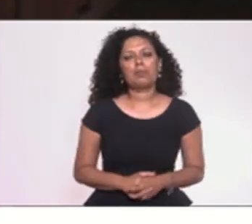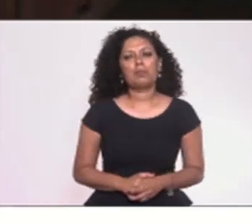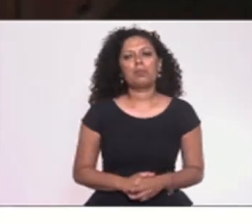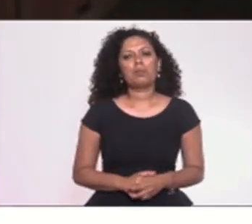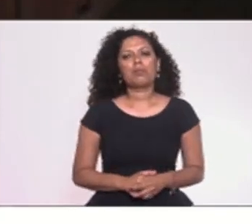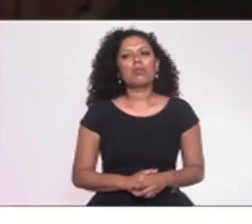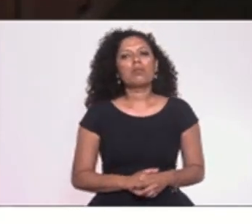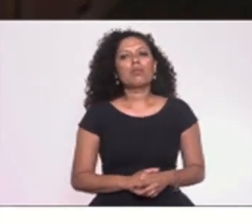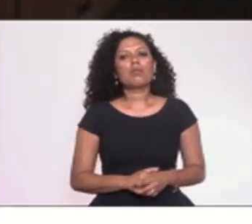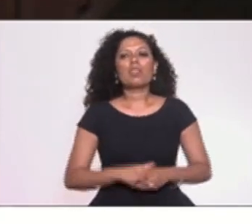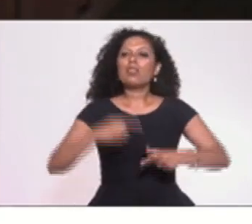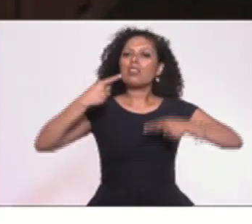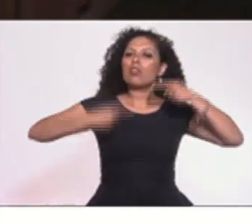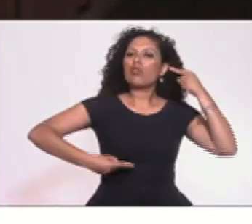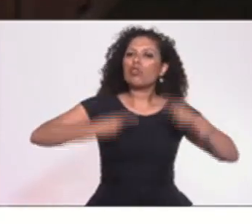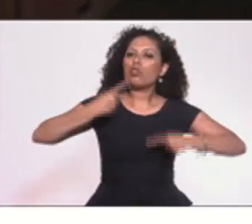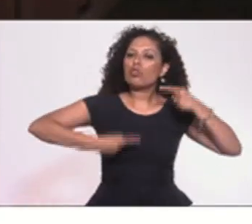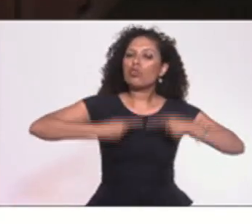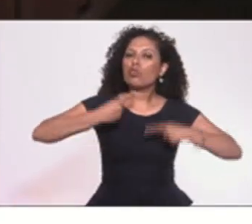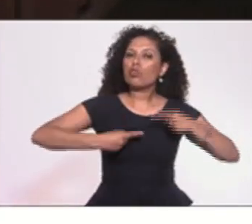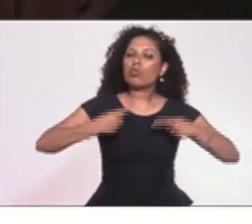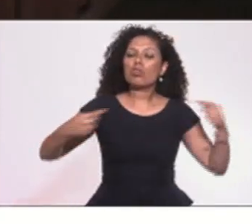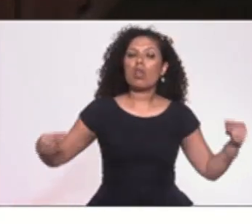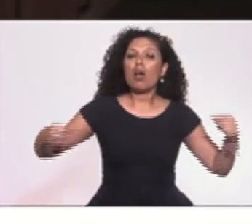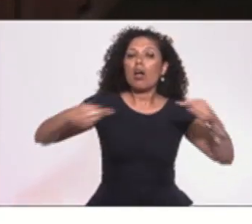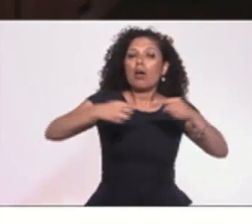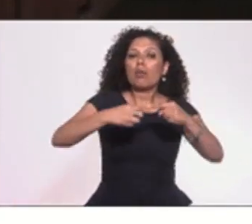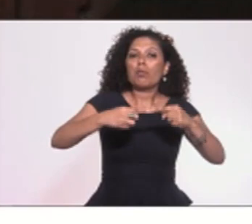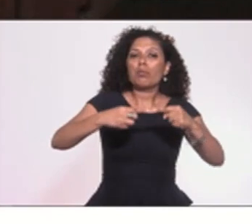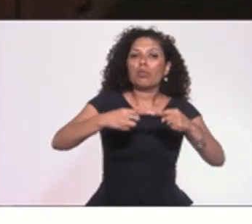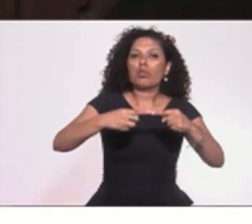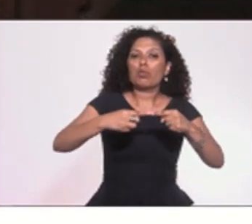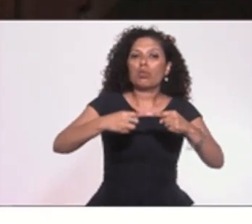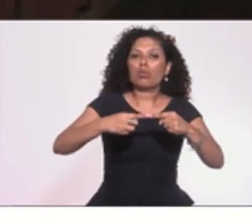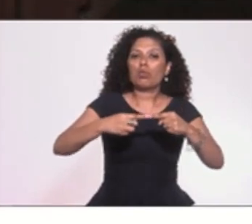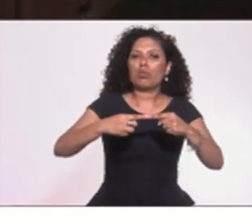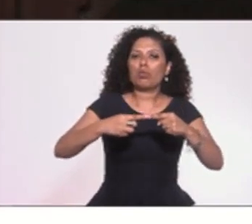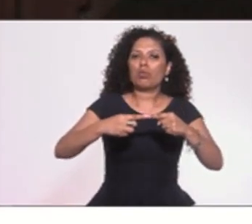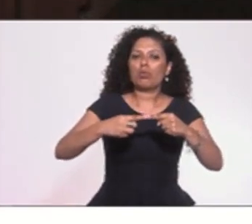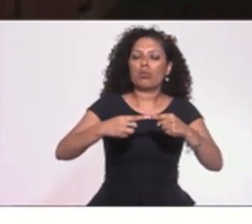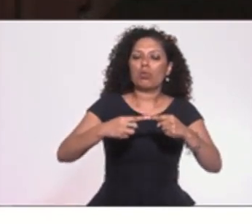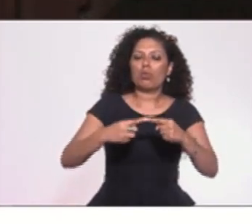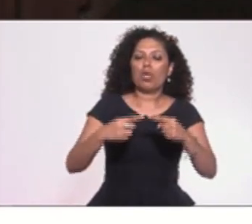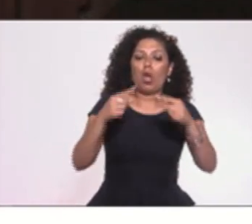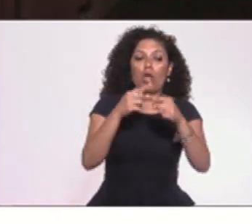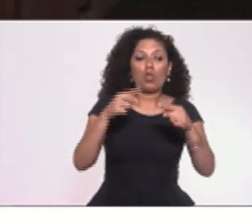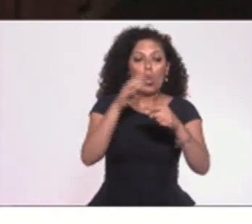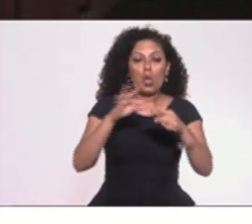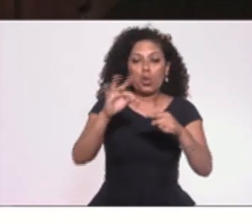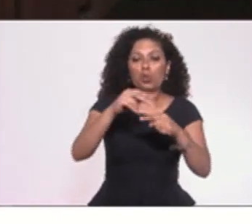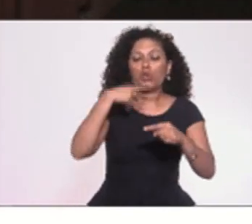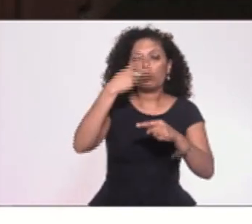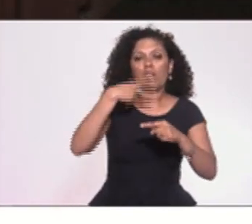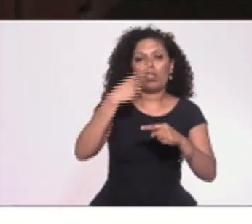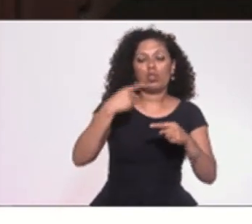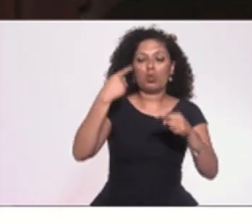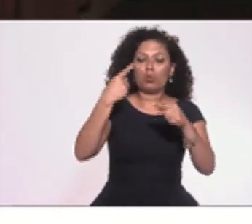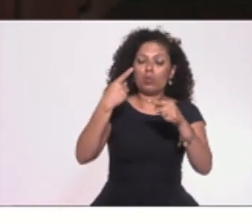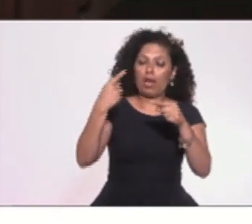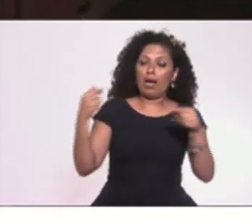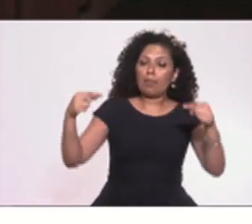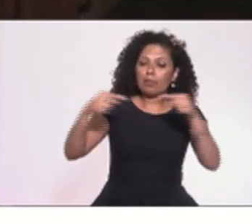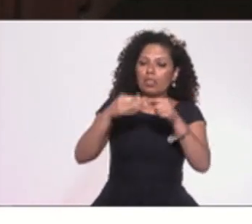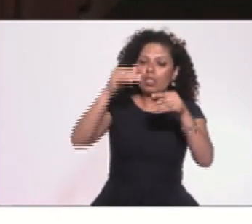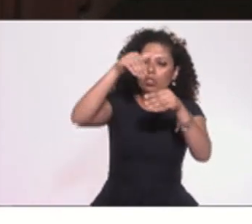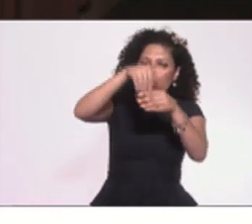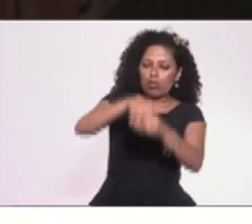E essa discussão se deu, com o uso da palavra de todos, em cima do voto